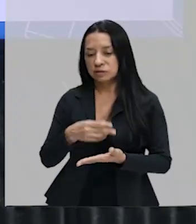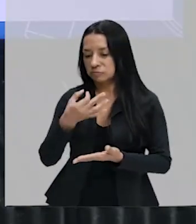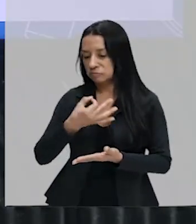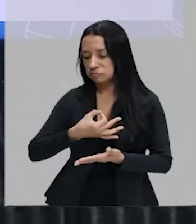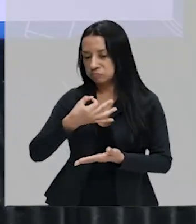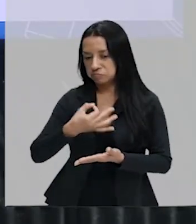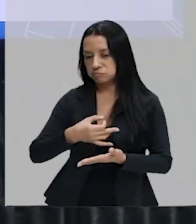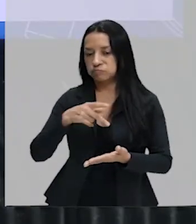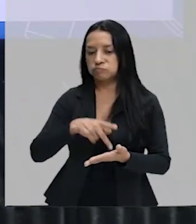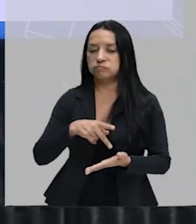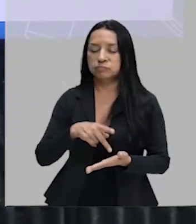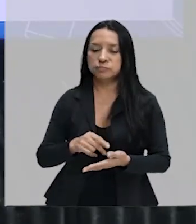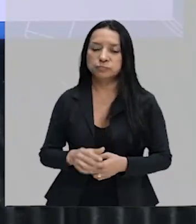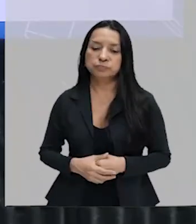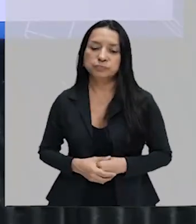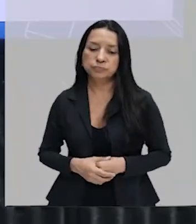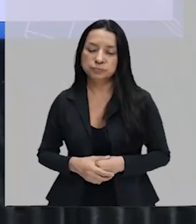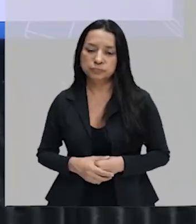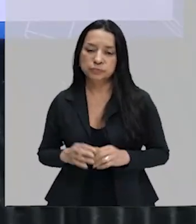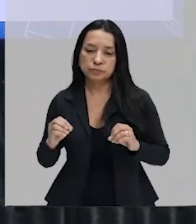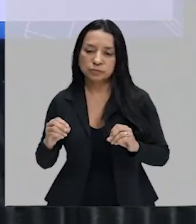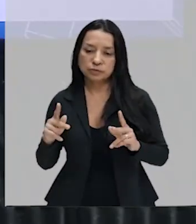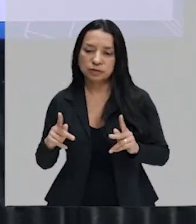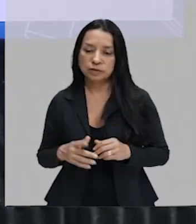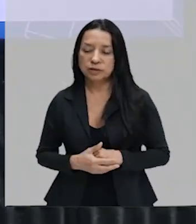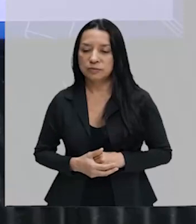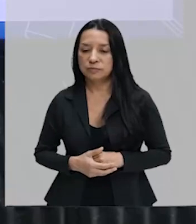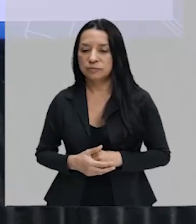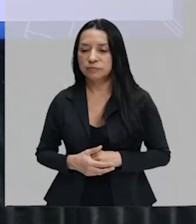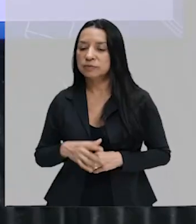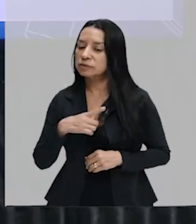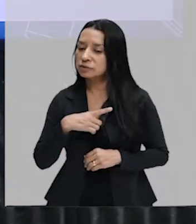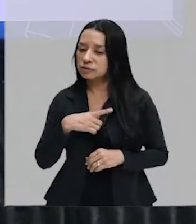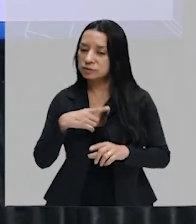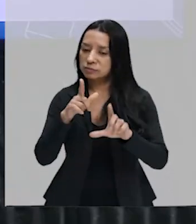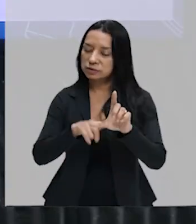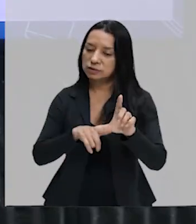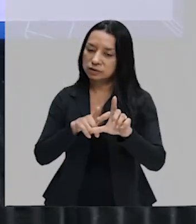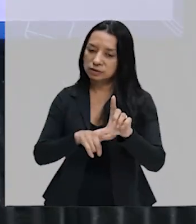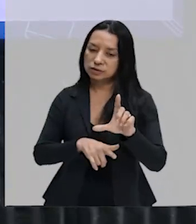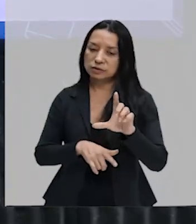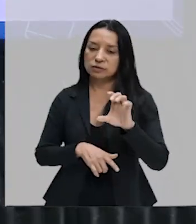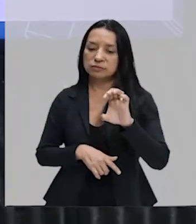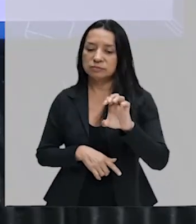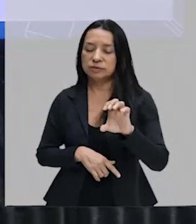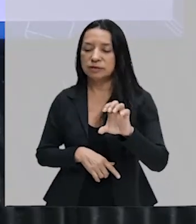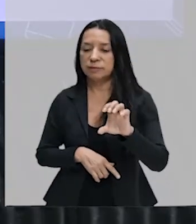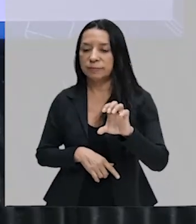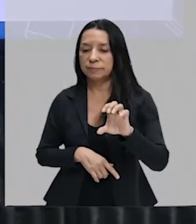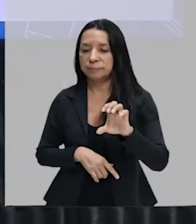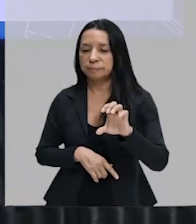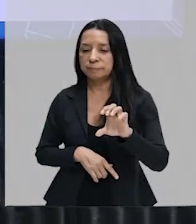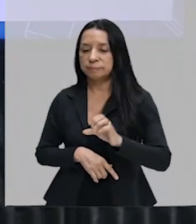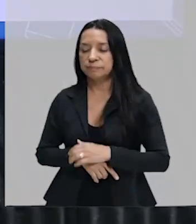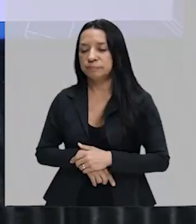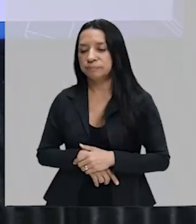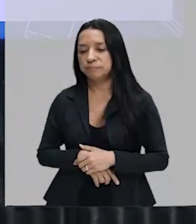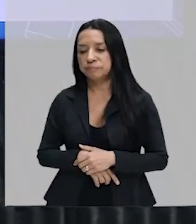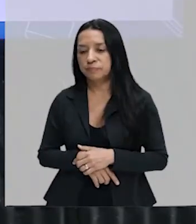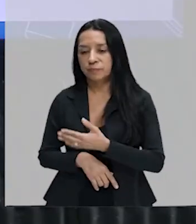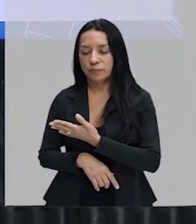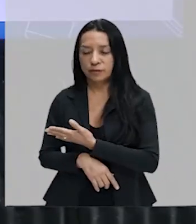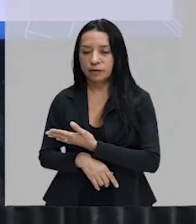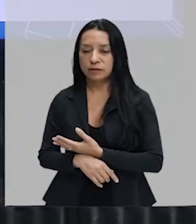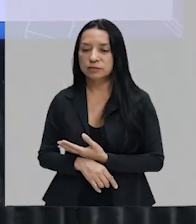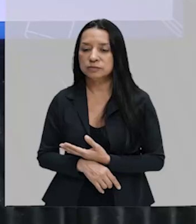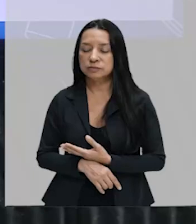de uma coisa verdadeira, tá bom? E temos ainda mais uma, gente, olha só. Na letra E, está